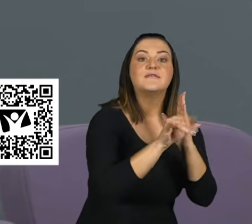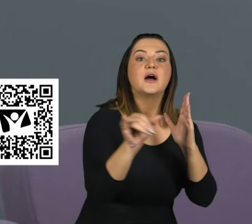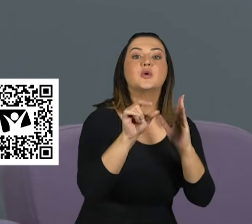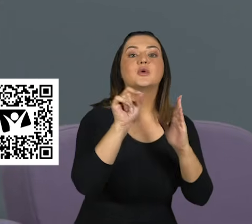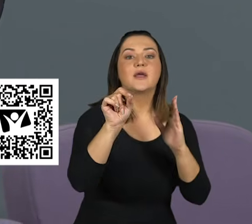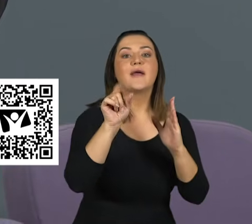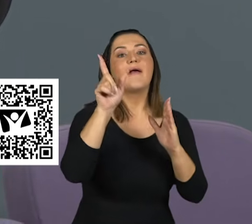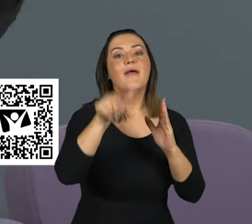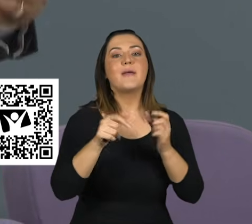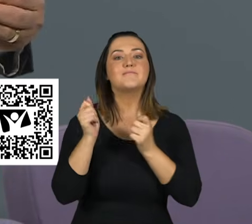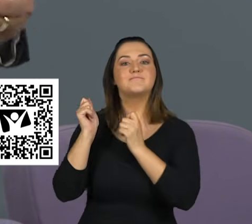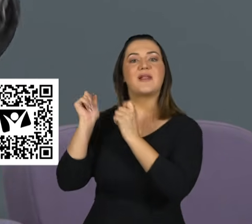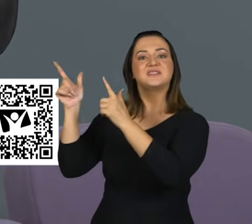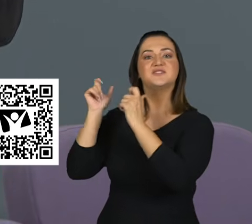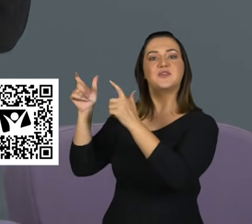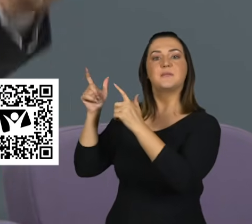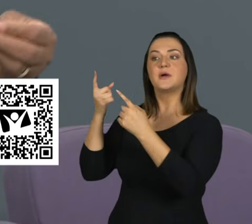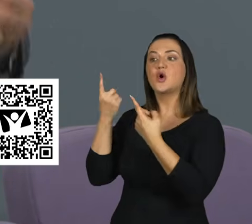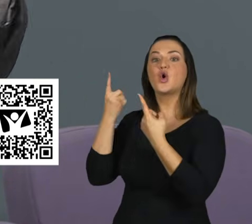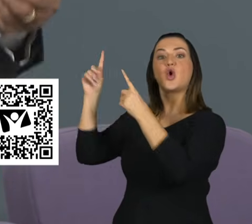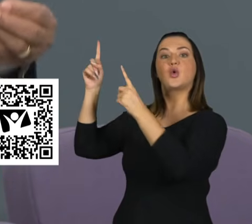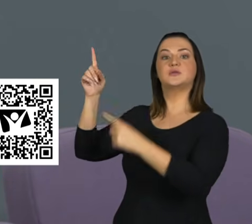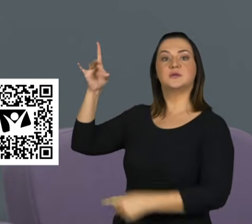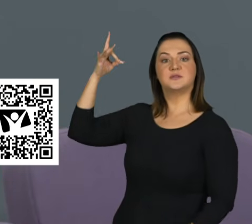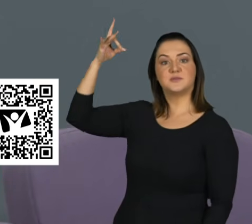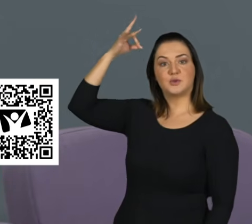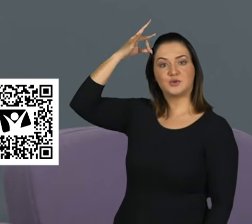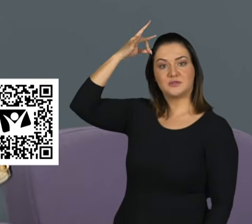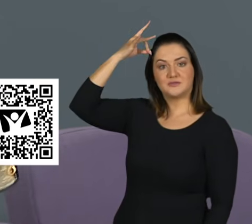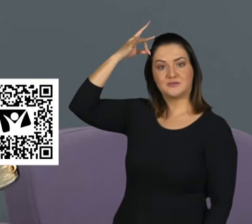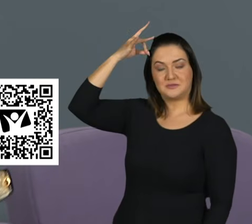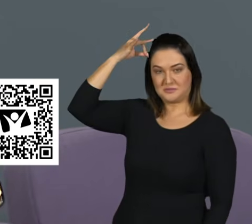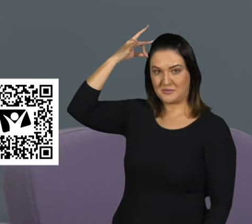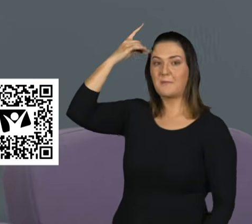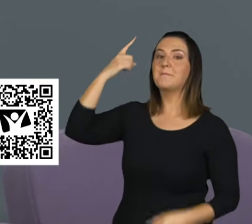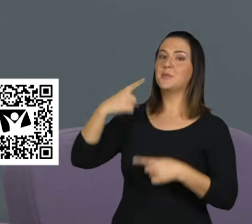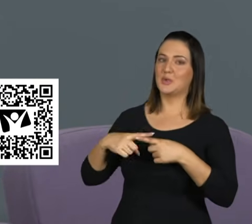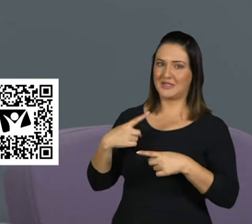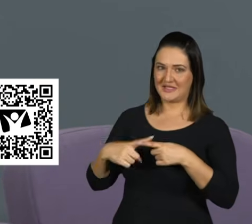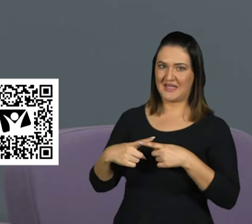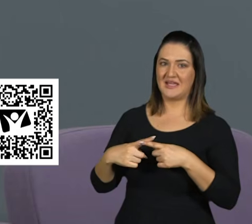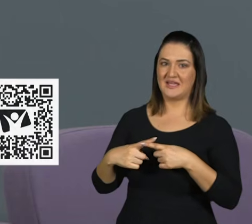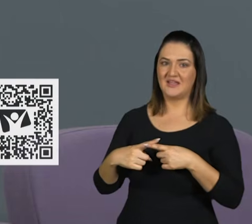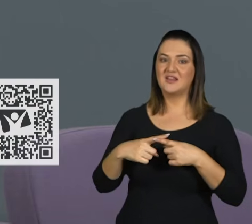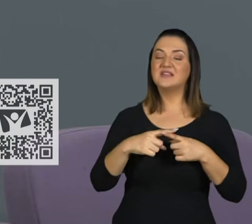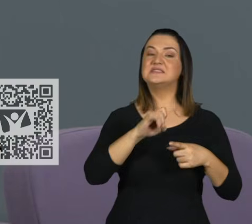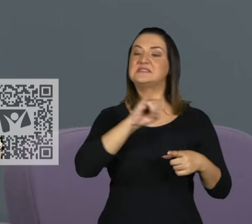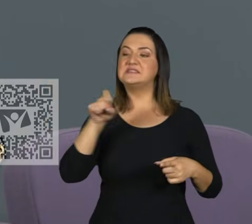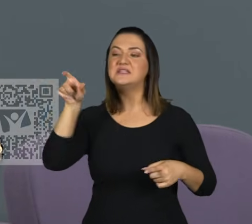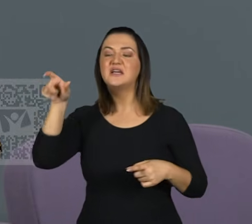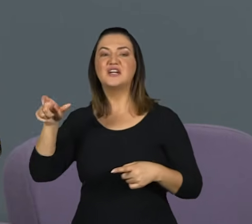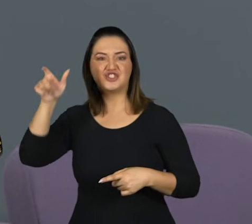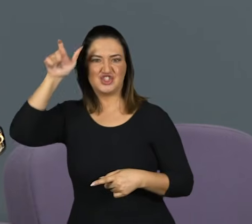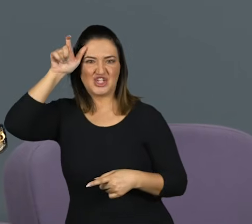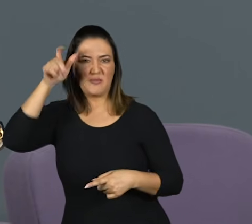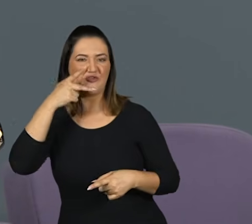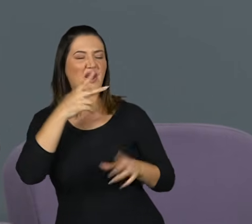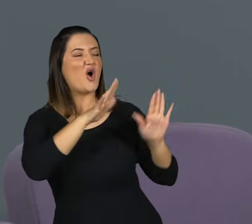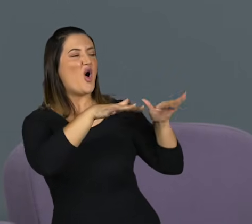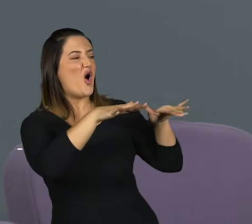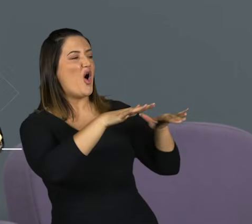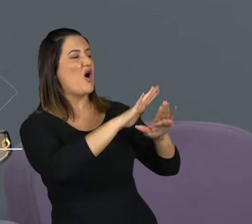assunto da blasfêmia contra o Espírito Santo. Por quê? Porque esse atentado a essa verdade